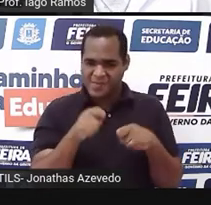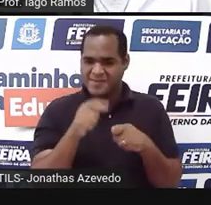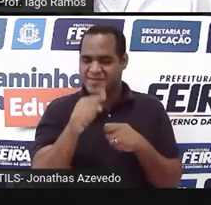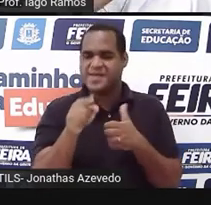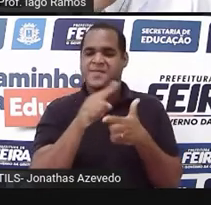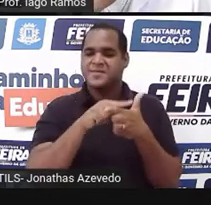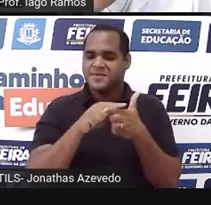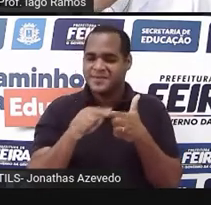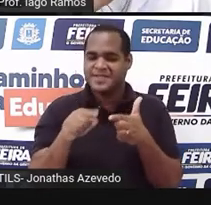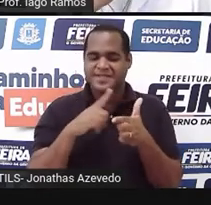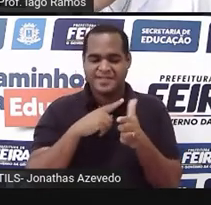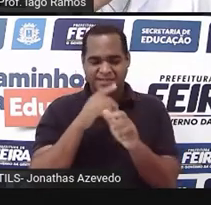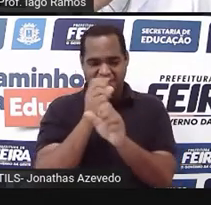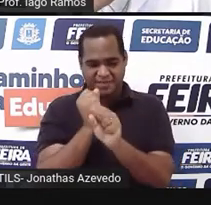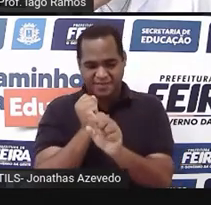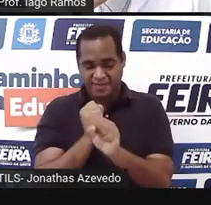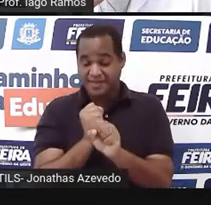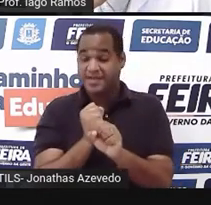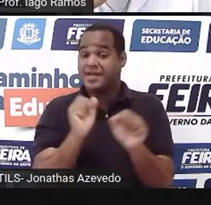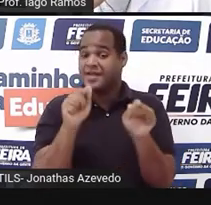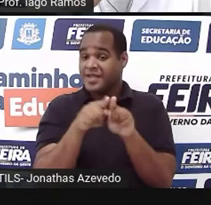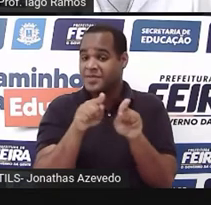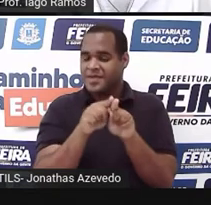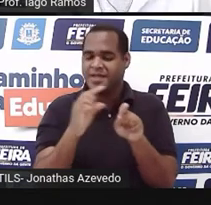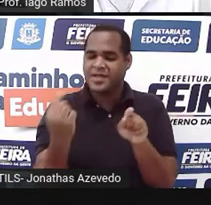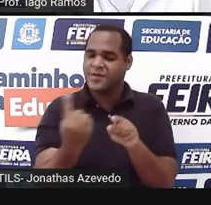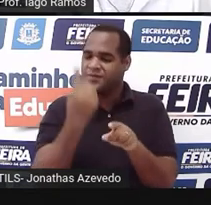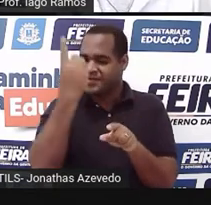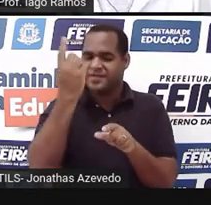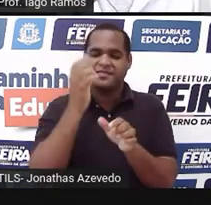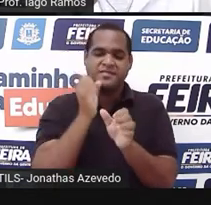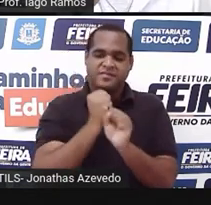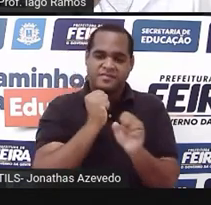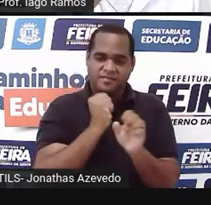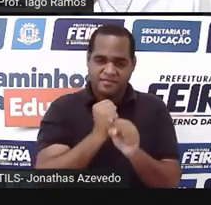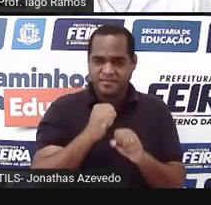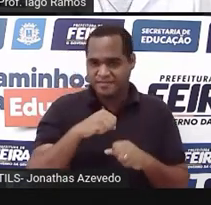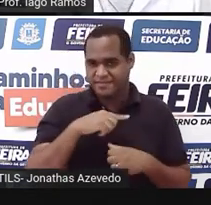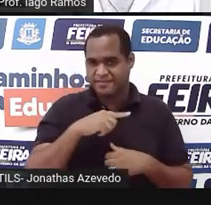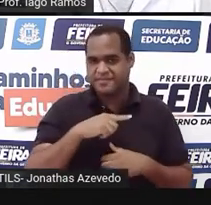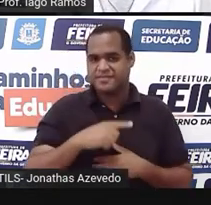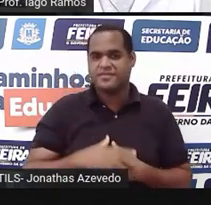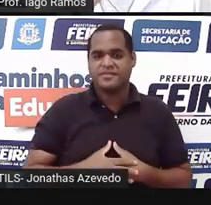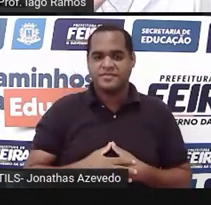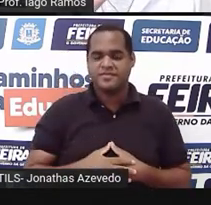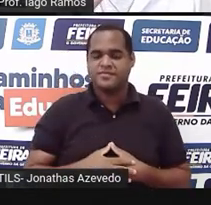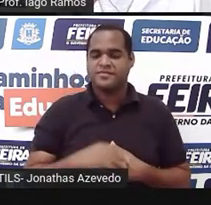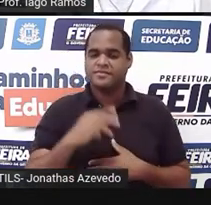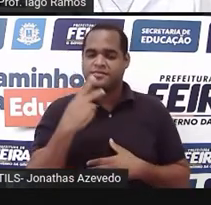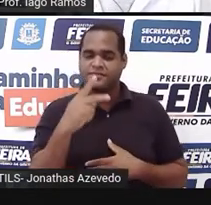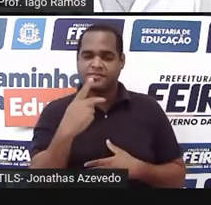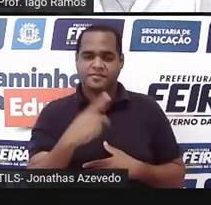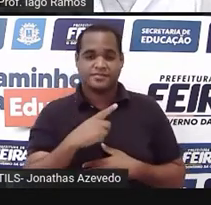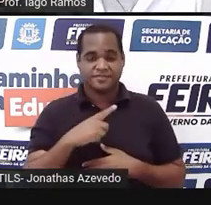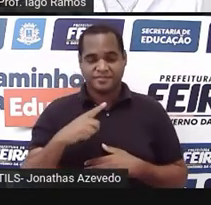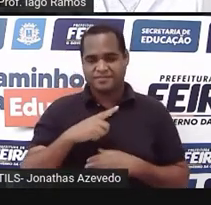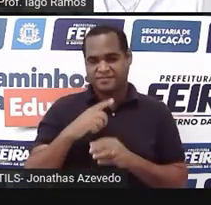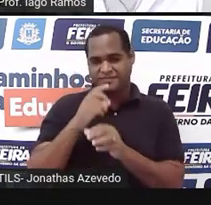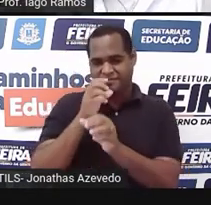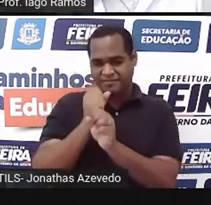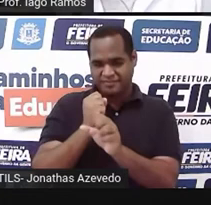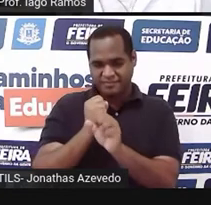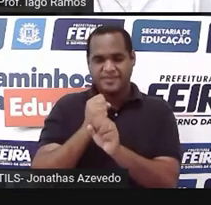da base e pela medida da altura Então a gente vai olhar na figura ver quem é a base do Triângulo